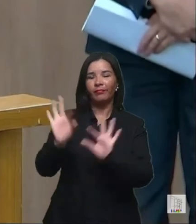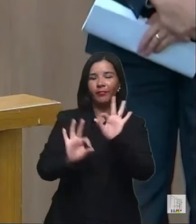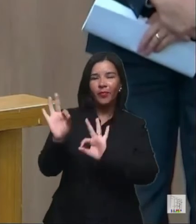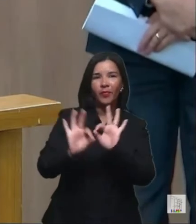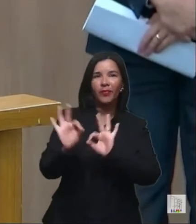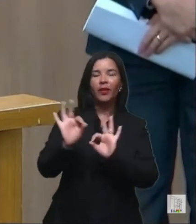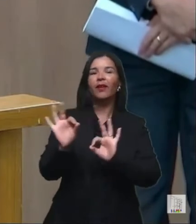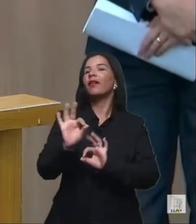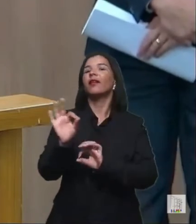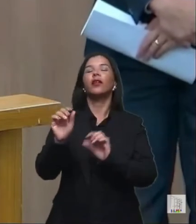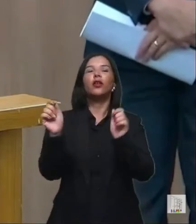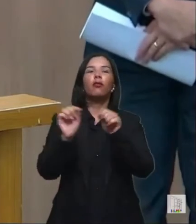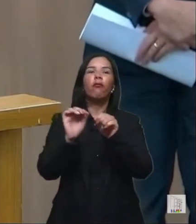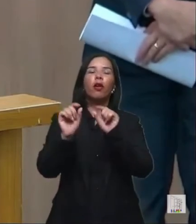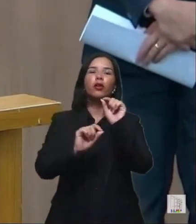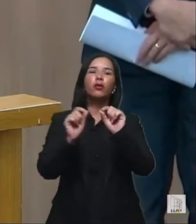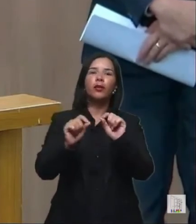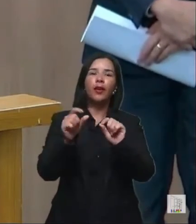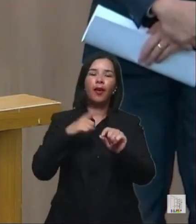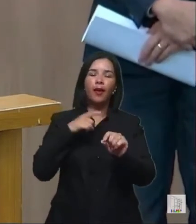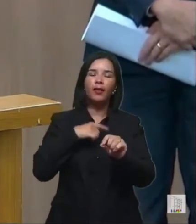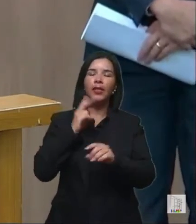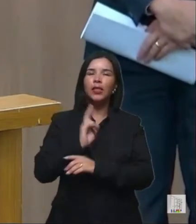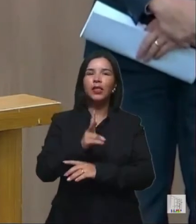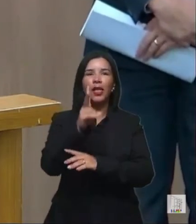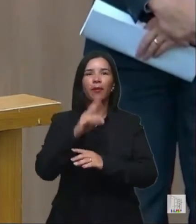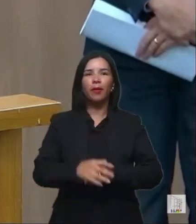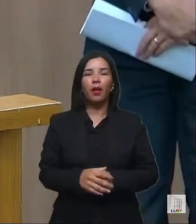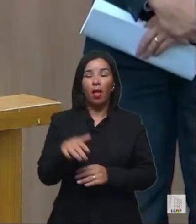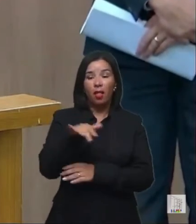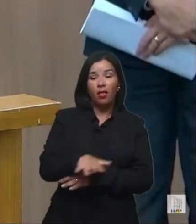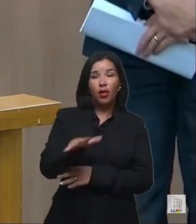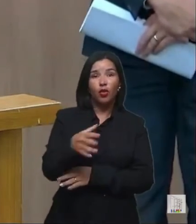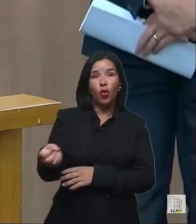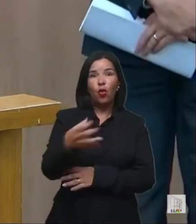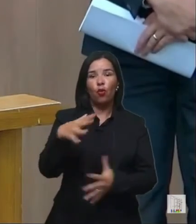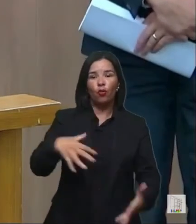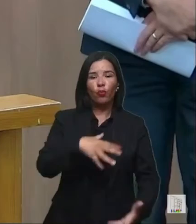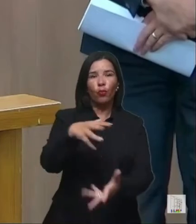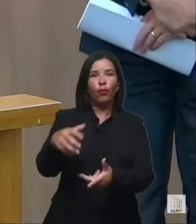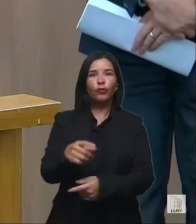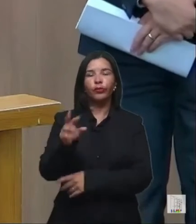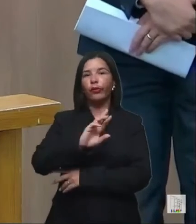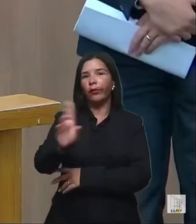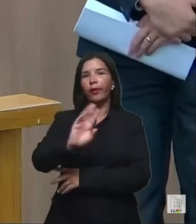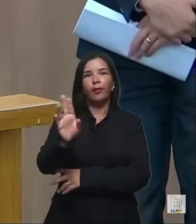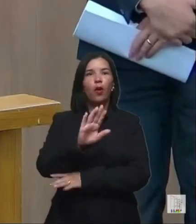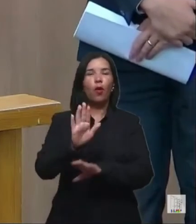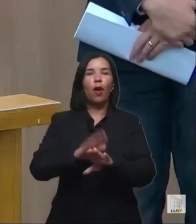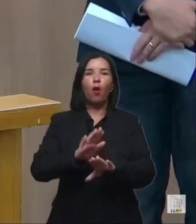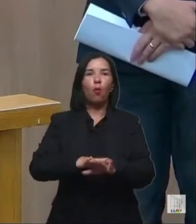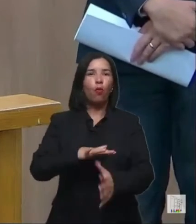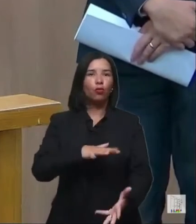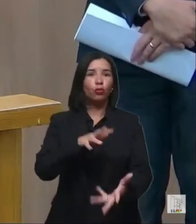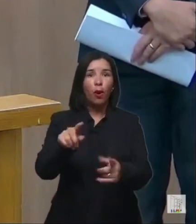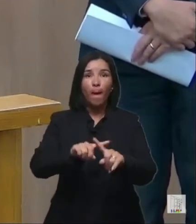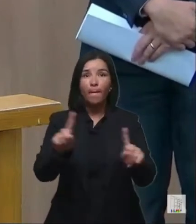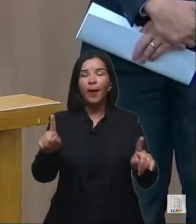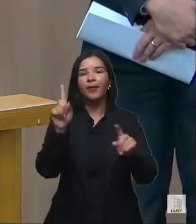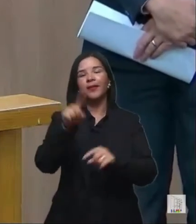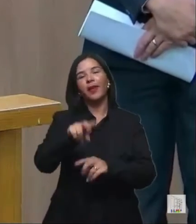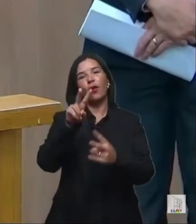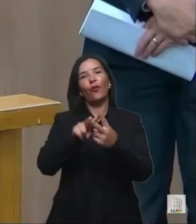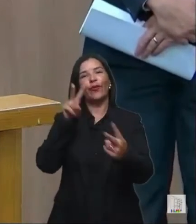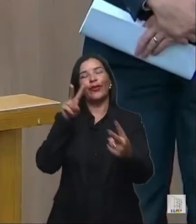organizada que se faz, que se trava fundamentalmente neste novo mundo, que não é um novo mundo físico, mas é o mundo